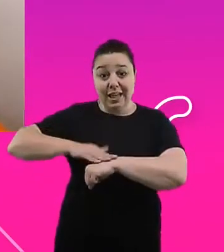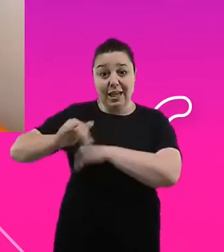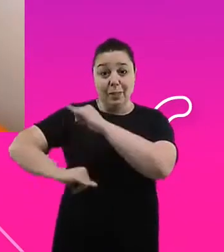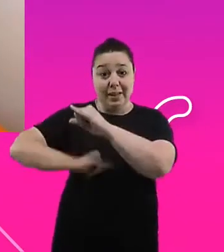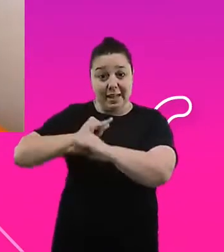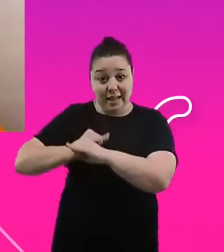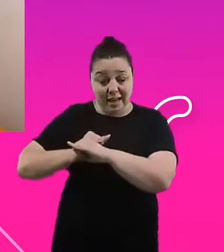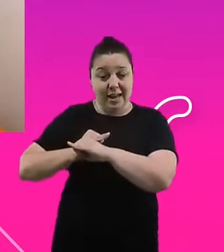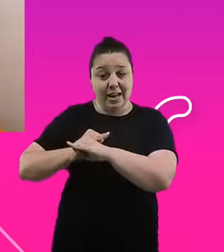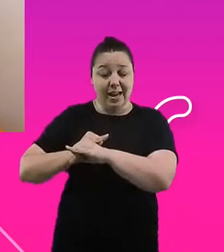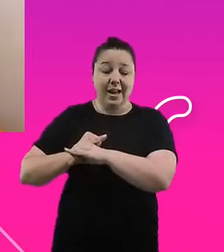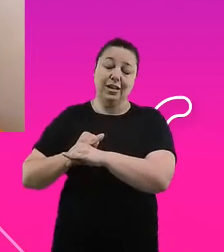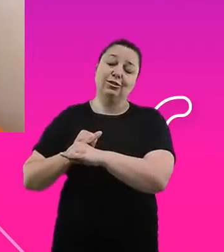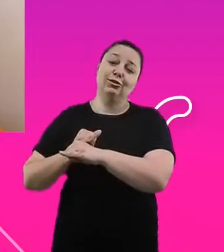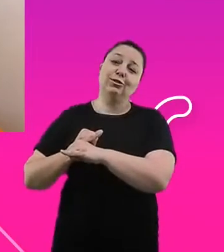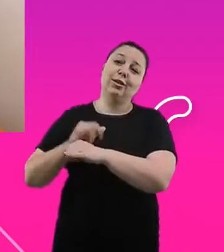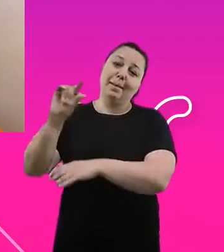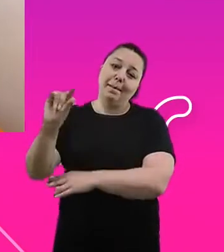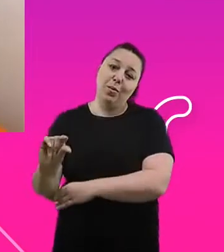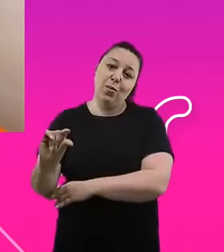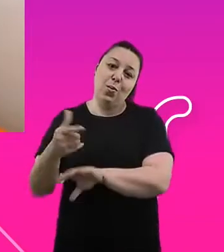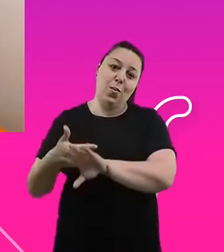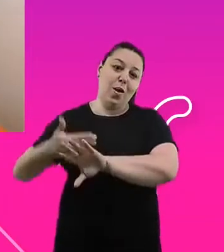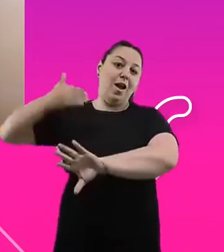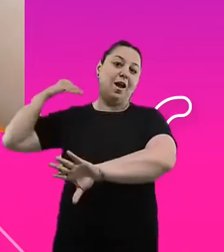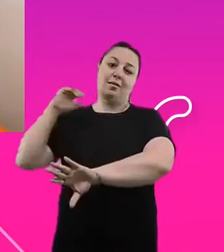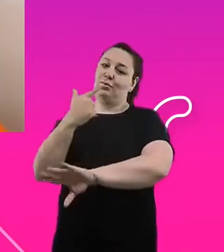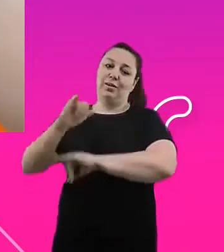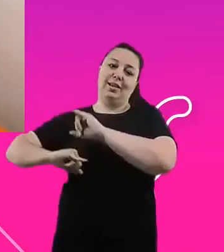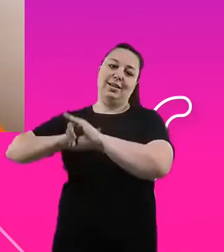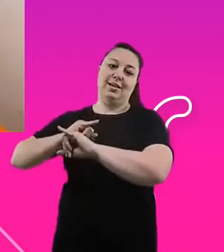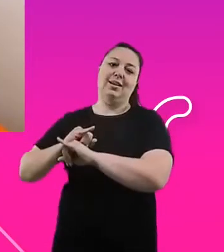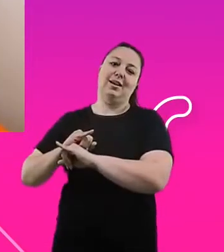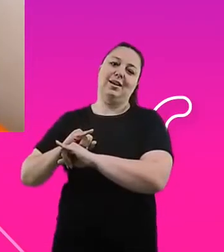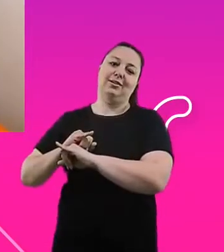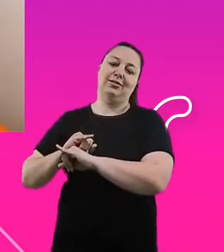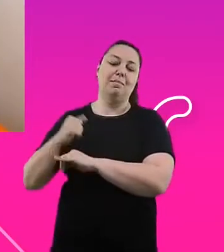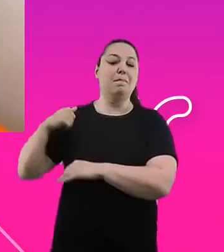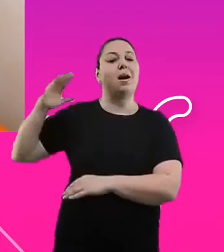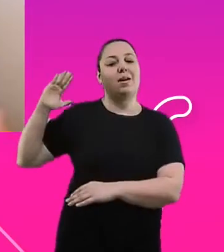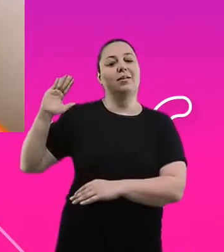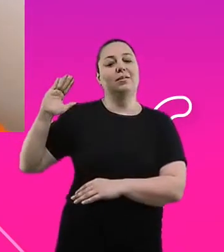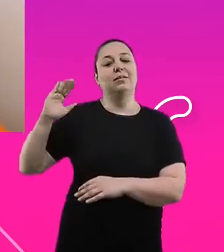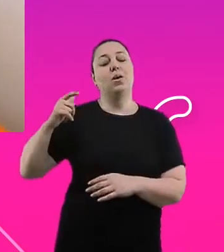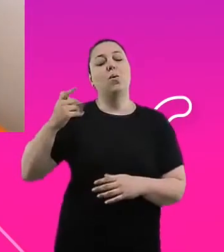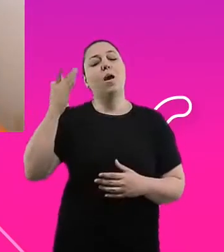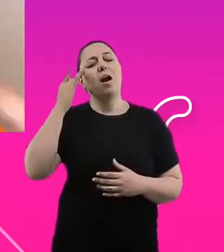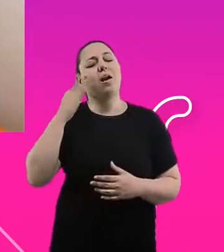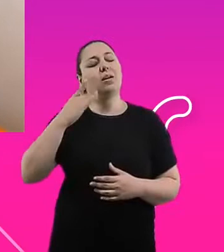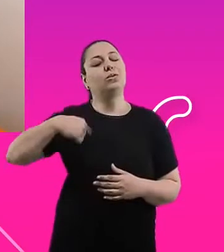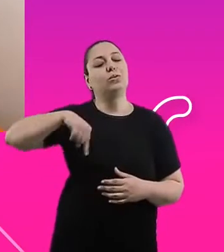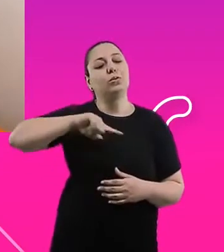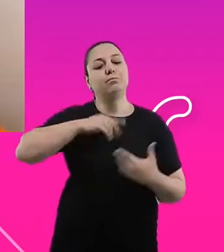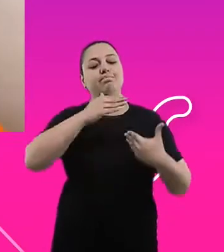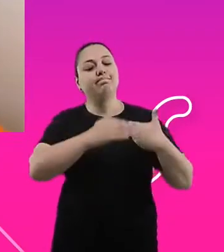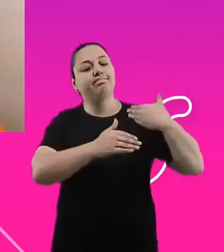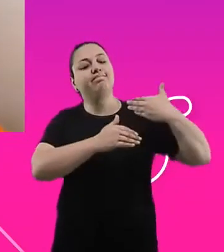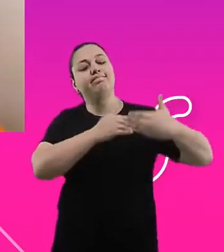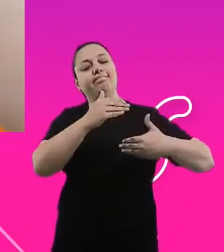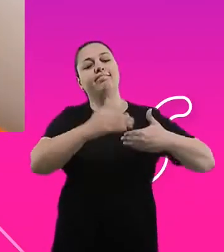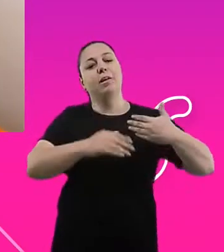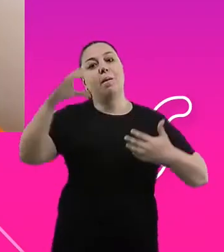vida sem internet. Então, eu acho que a gente ainda está aprendendo a lidar com isso, a lidar com esses tempos, com os movimentos,